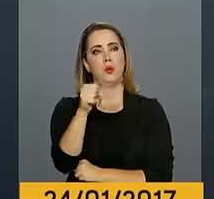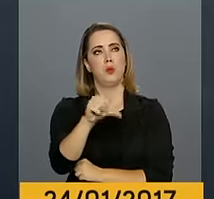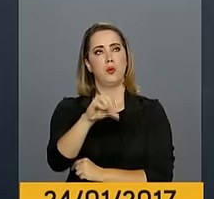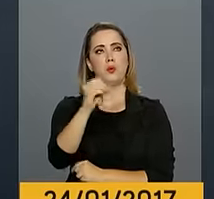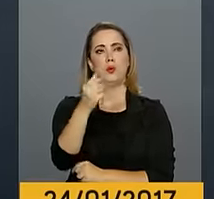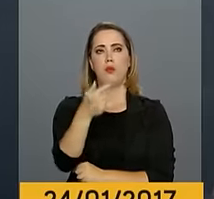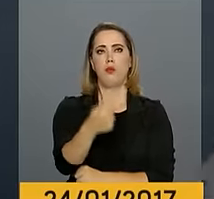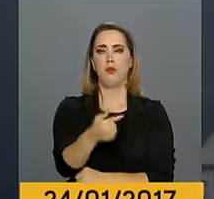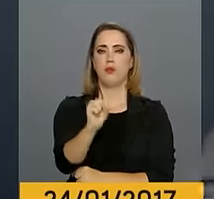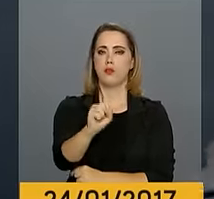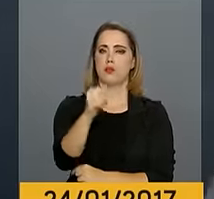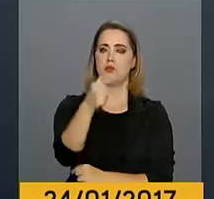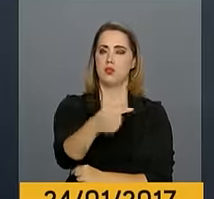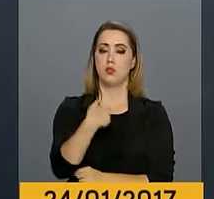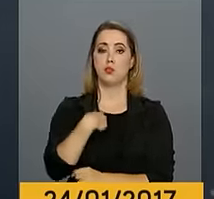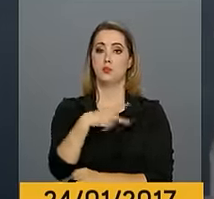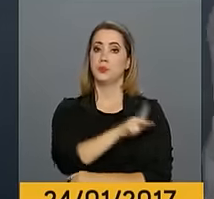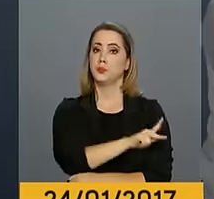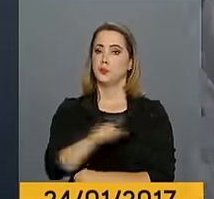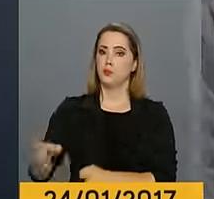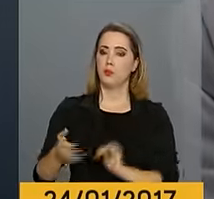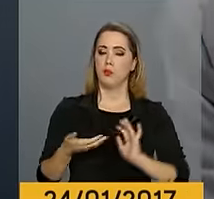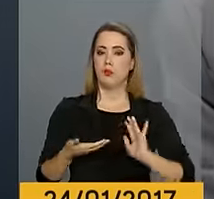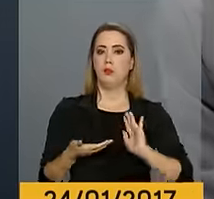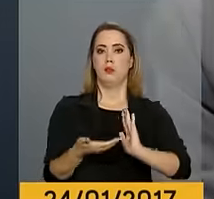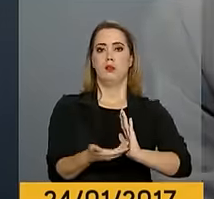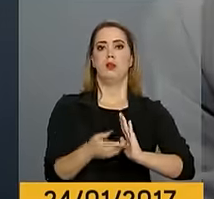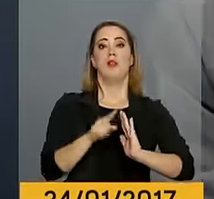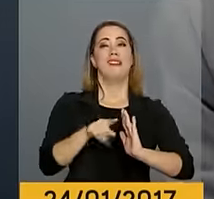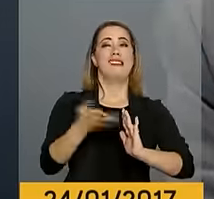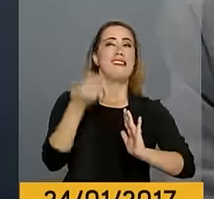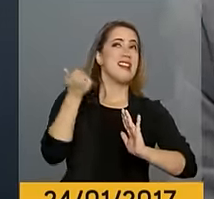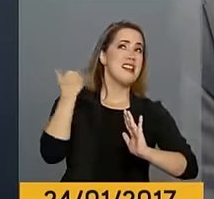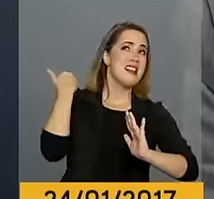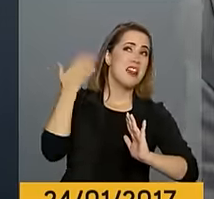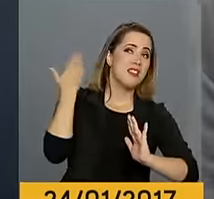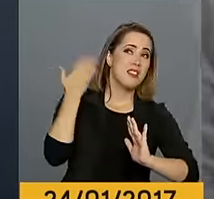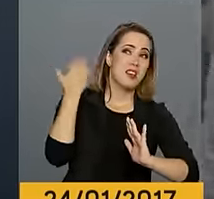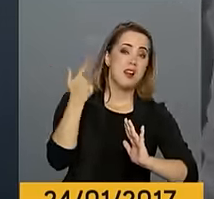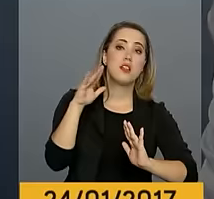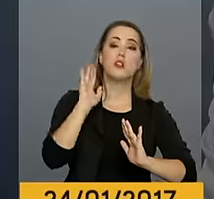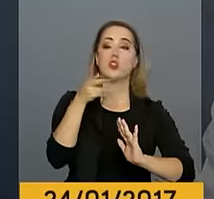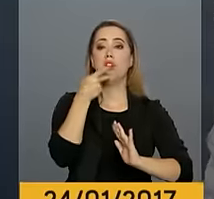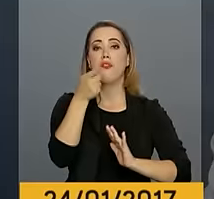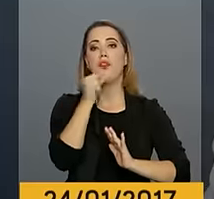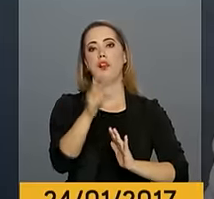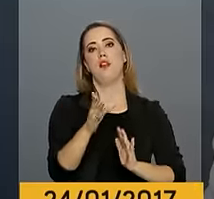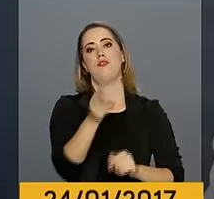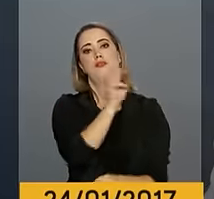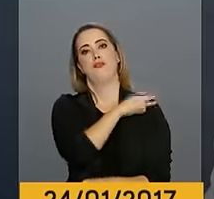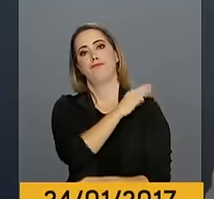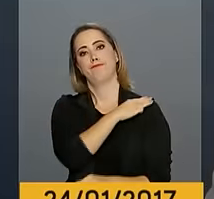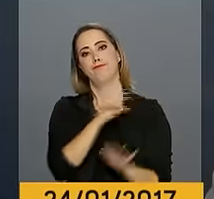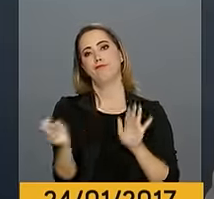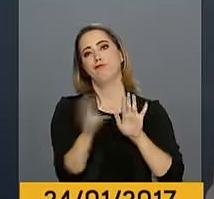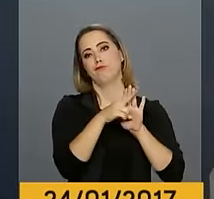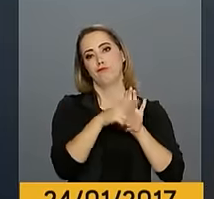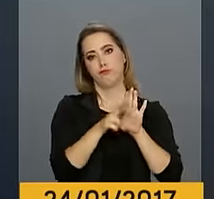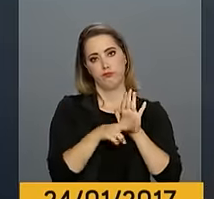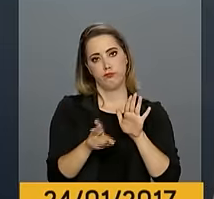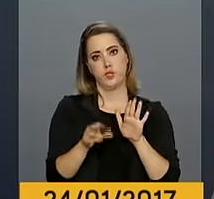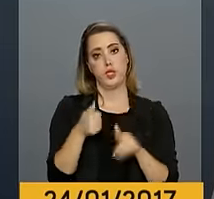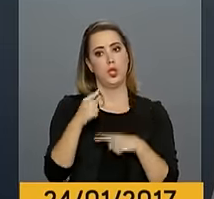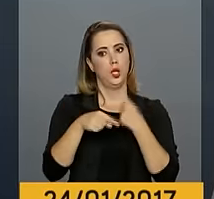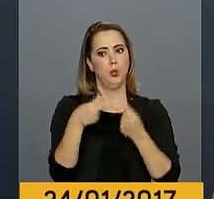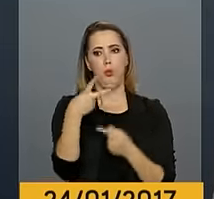fui presidente da Câmara dos Deputados pela primeira vez. Já se falava na reforma do ensino médio. Passa-se o período de 20 anos e nada